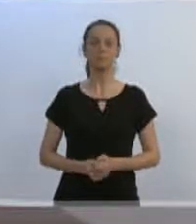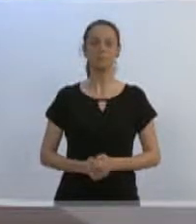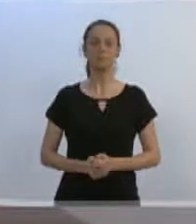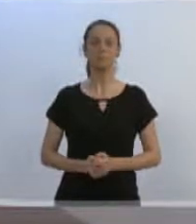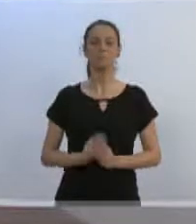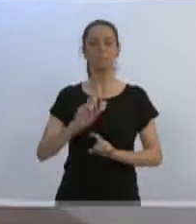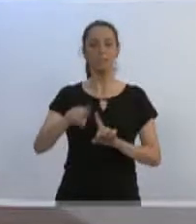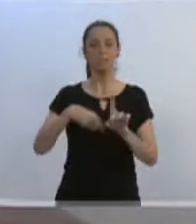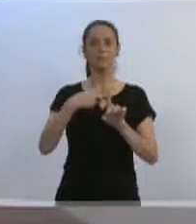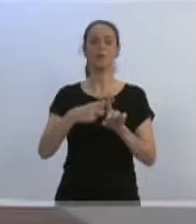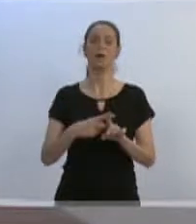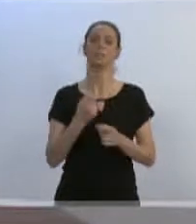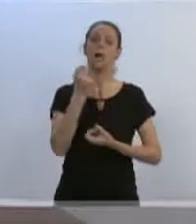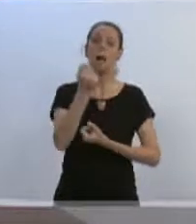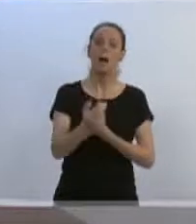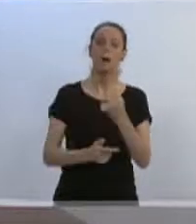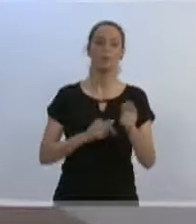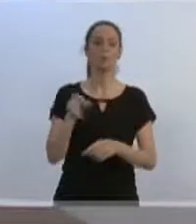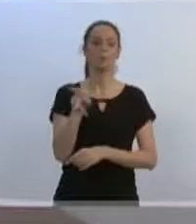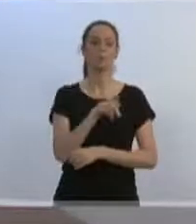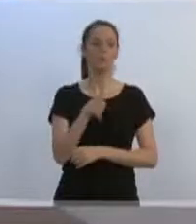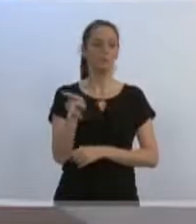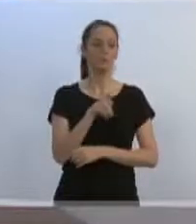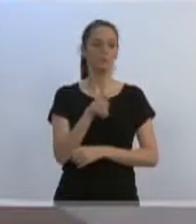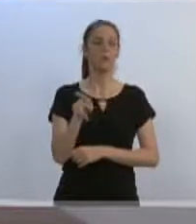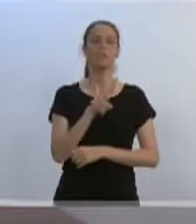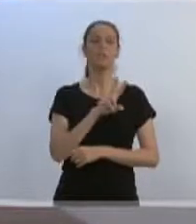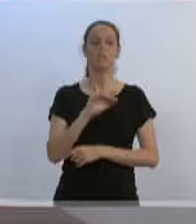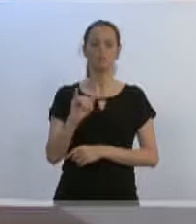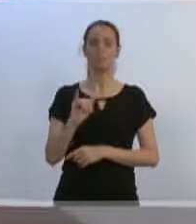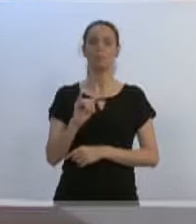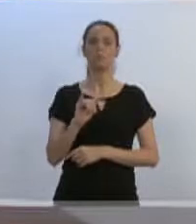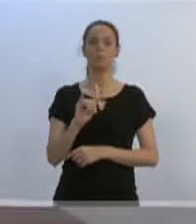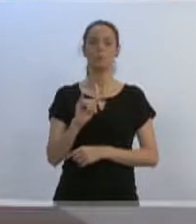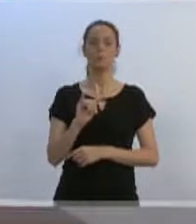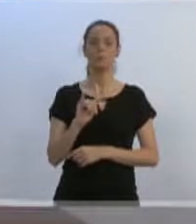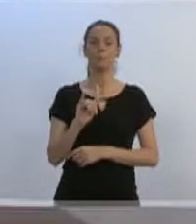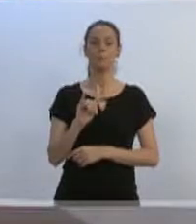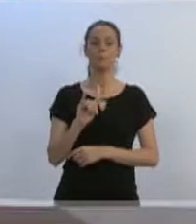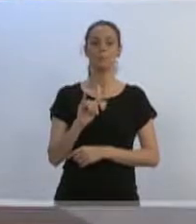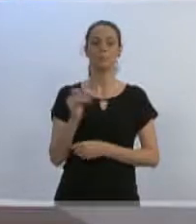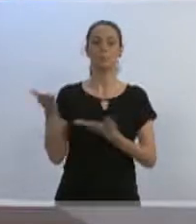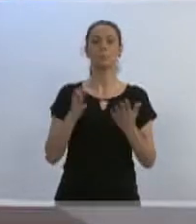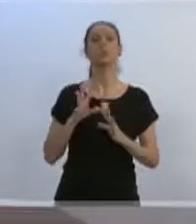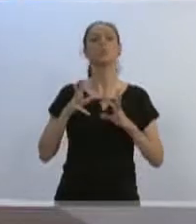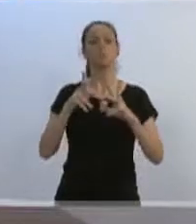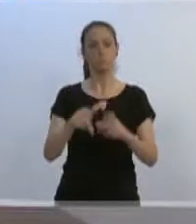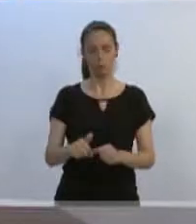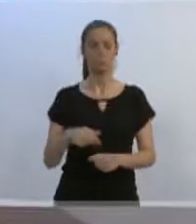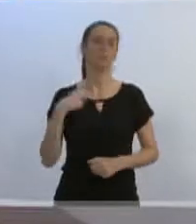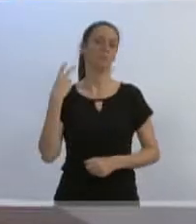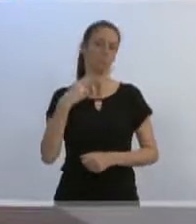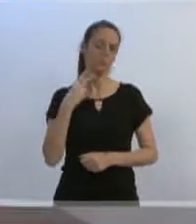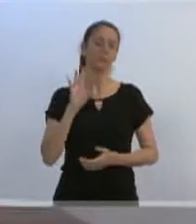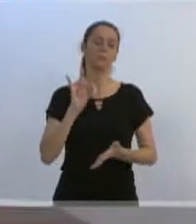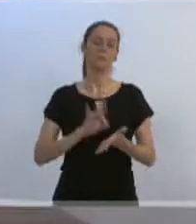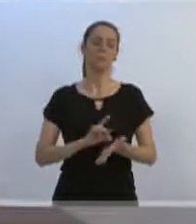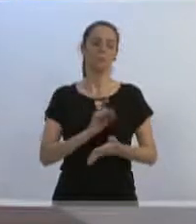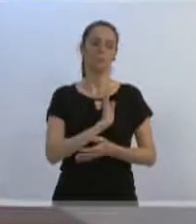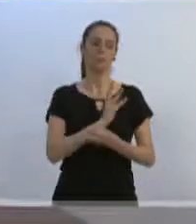alguns professores e eu vou entrar aqui eu quero que todos os vereadores tenham a sensibilidade de analisar